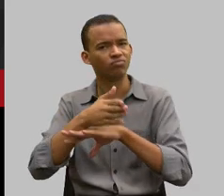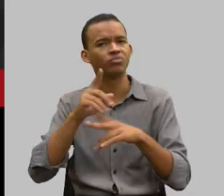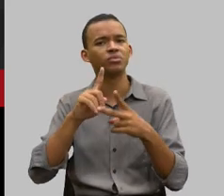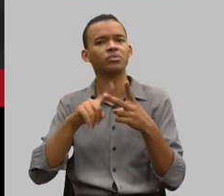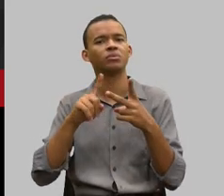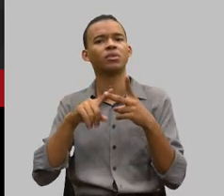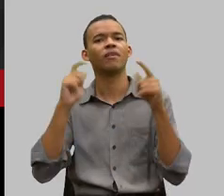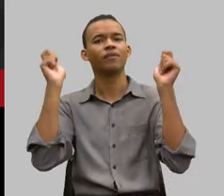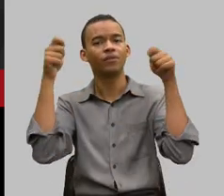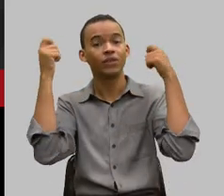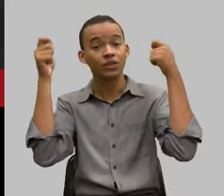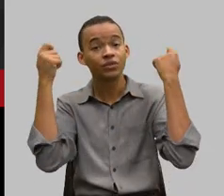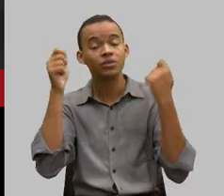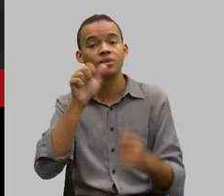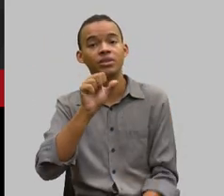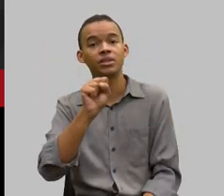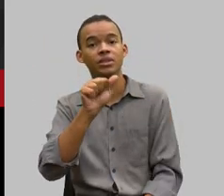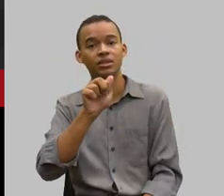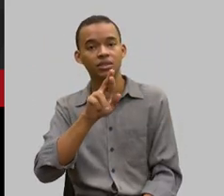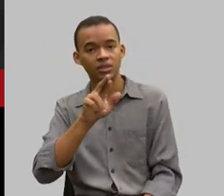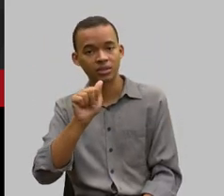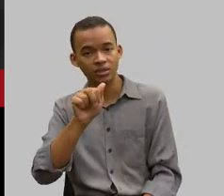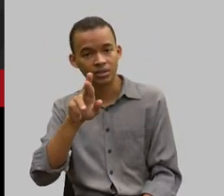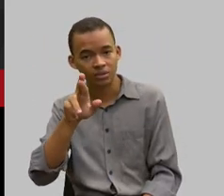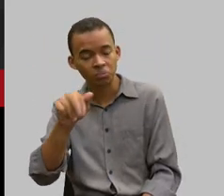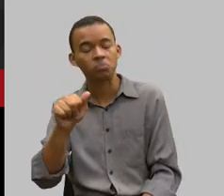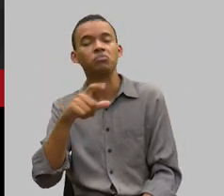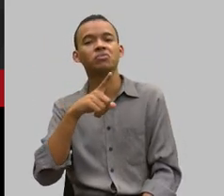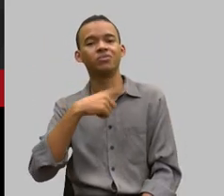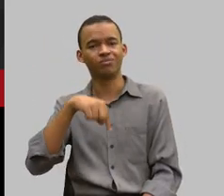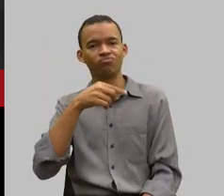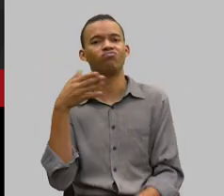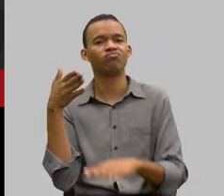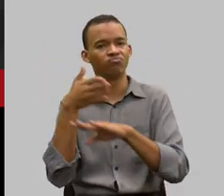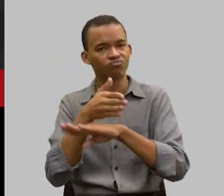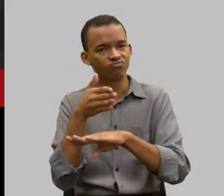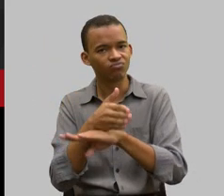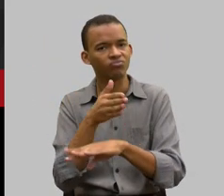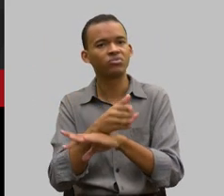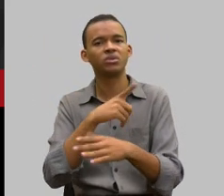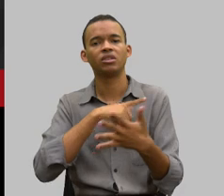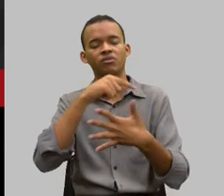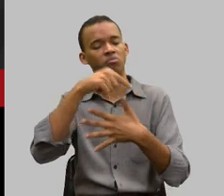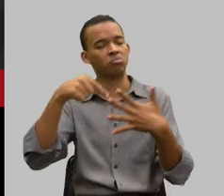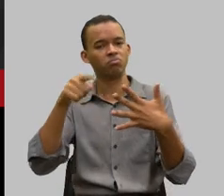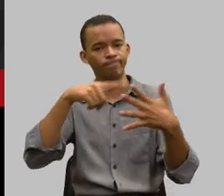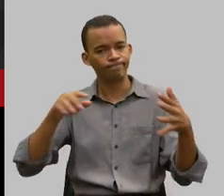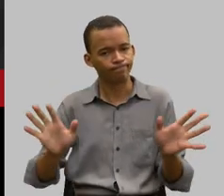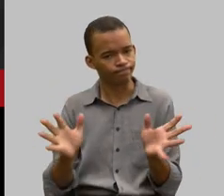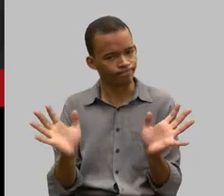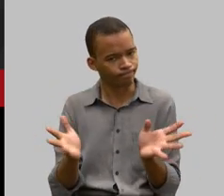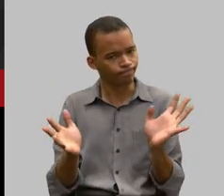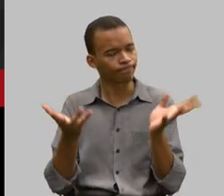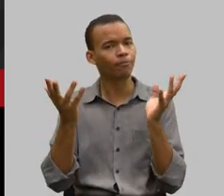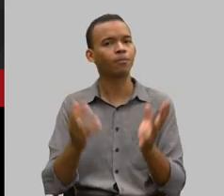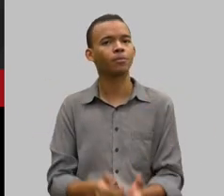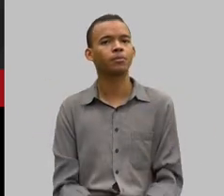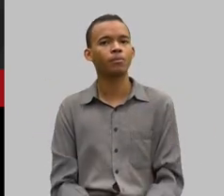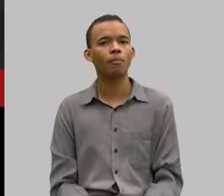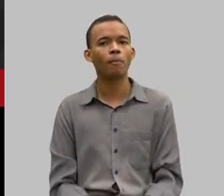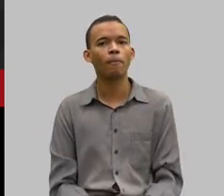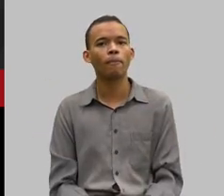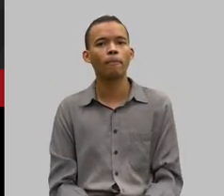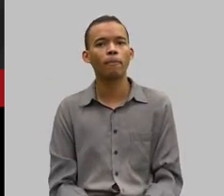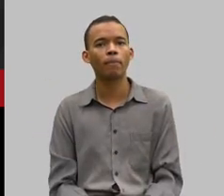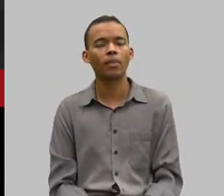o lançamento do documentário da confidência e outras ações de promoção que a gente tá intensificando essa parte